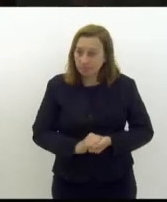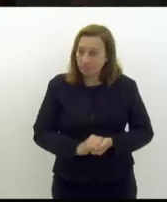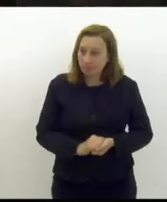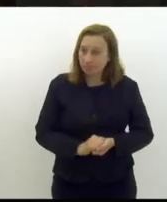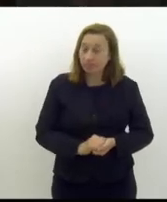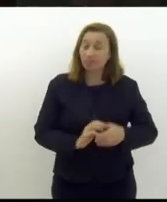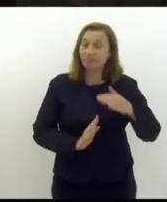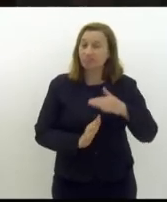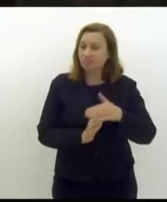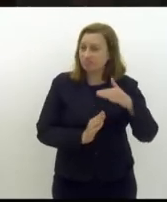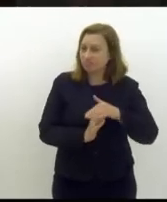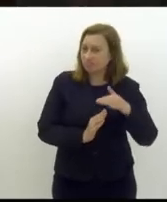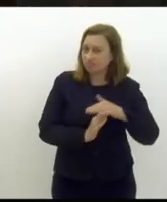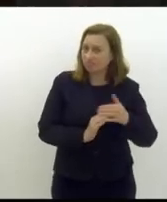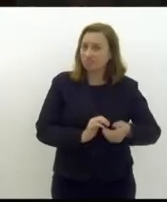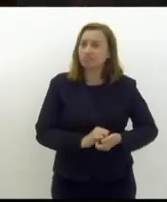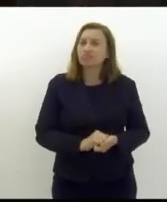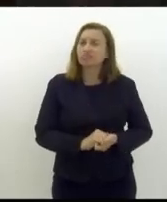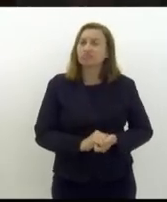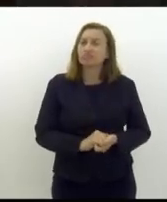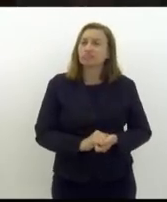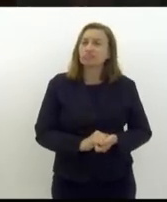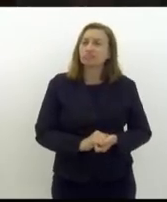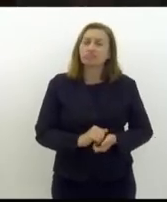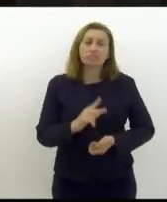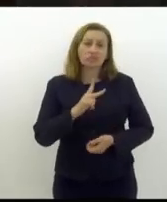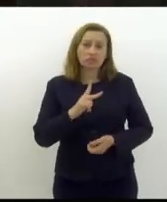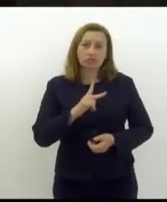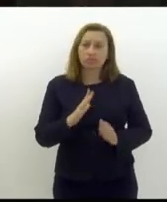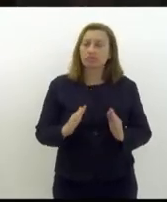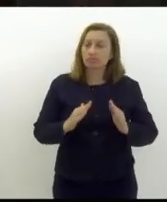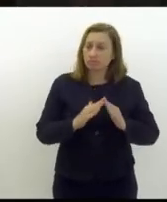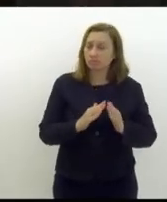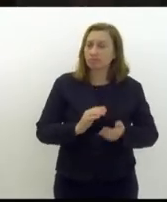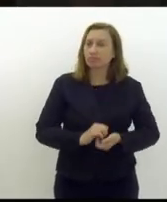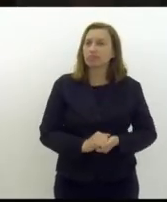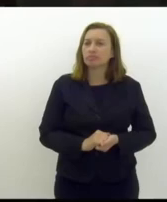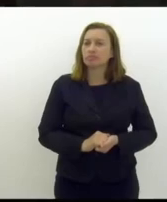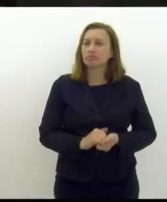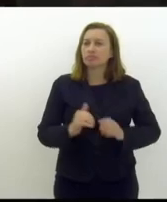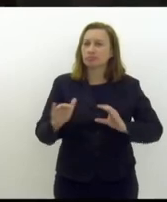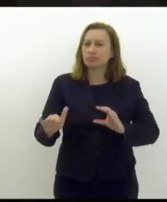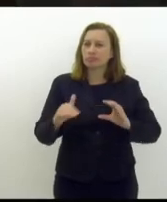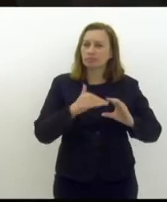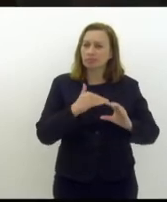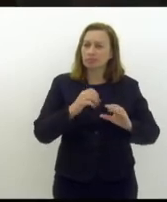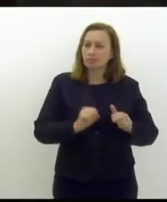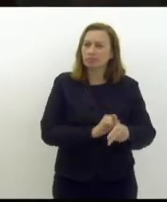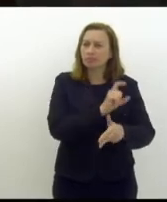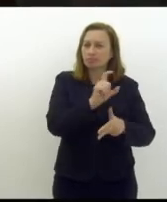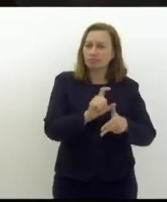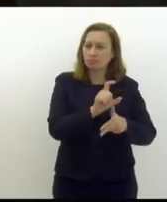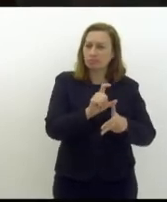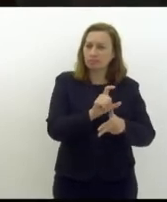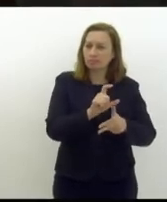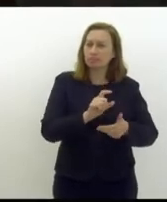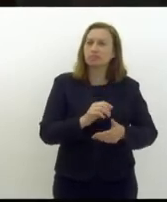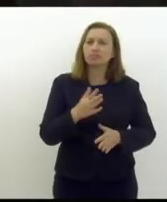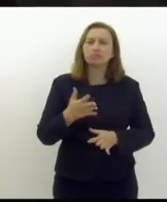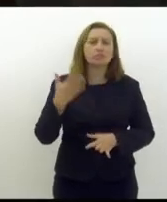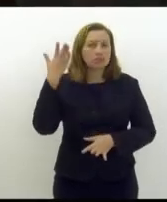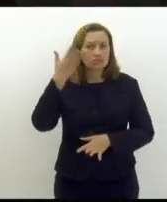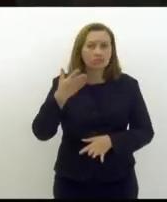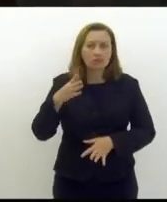essa limitação ela é imposta pela própria casas foi enviado pelo poder executivo na mensagem